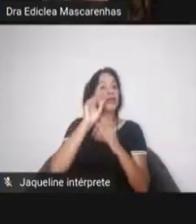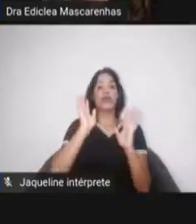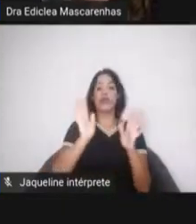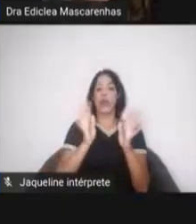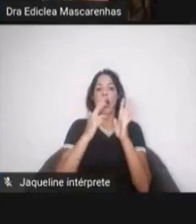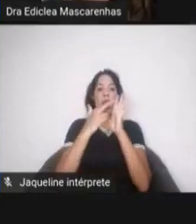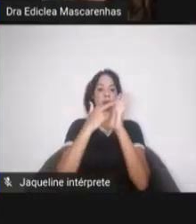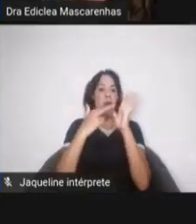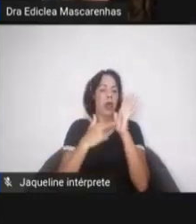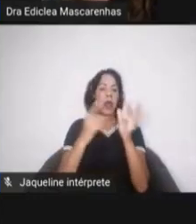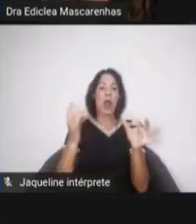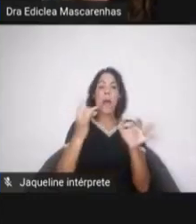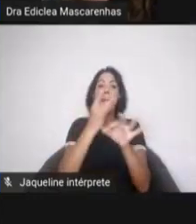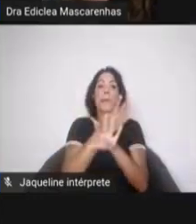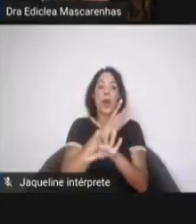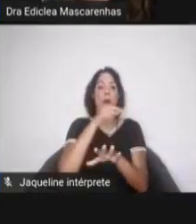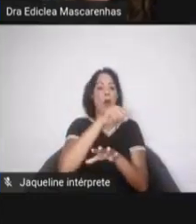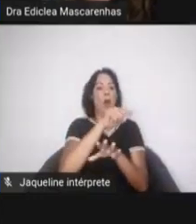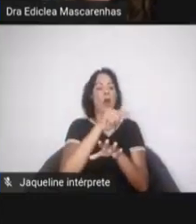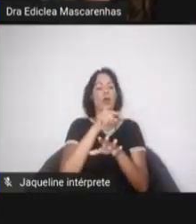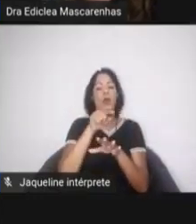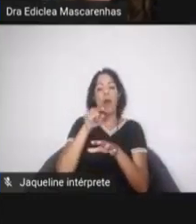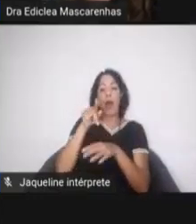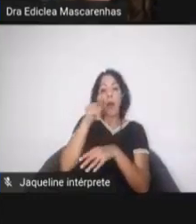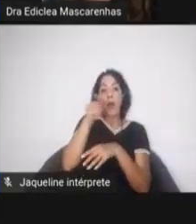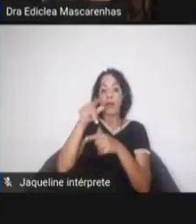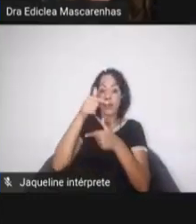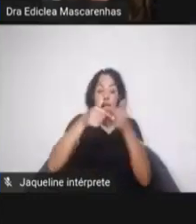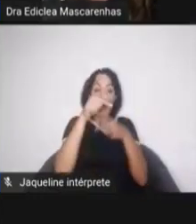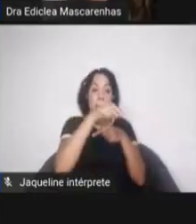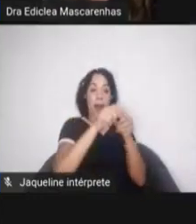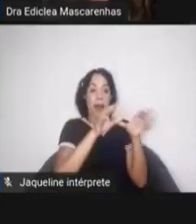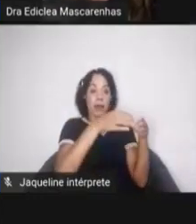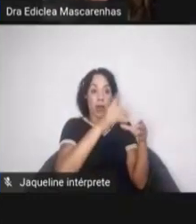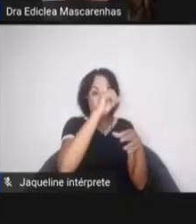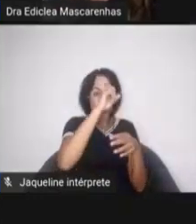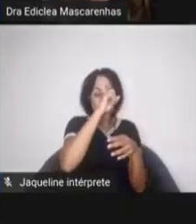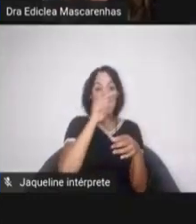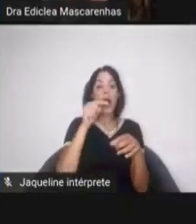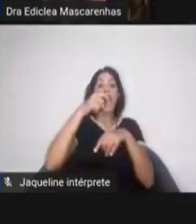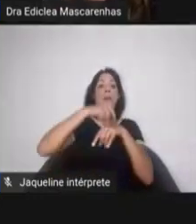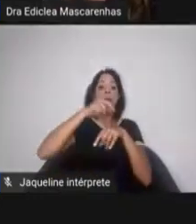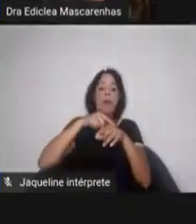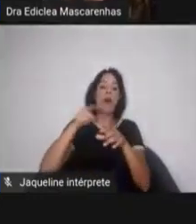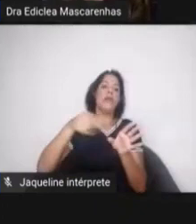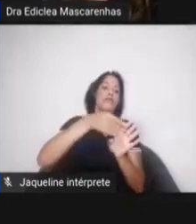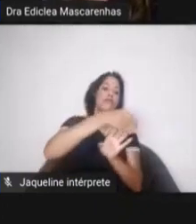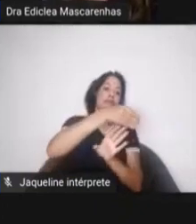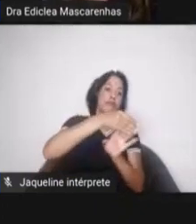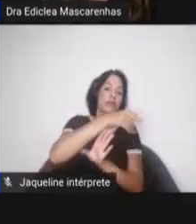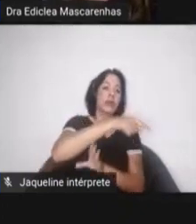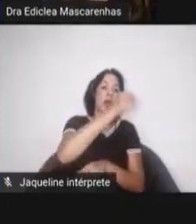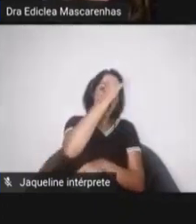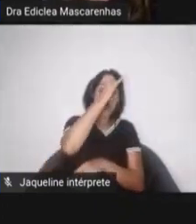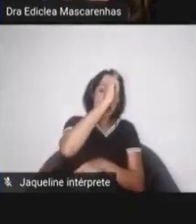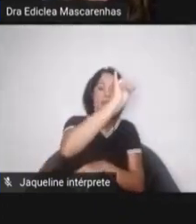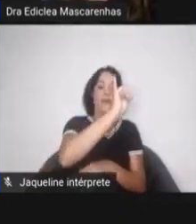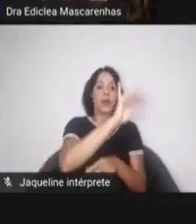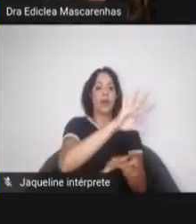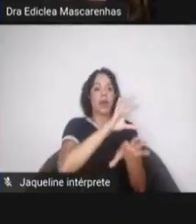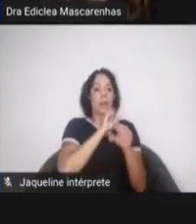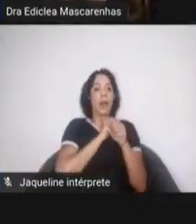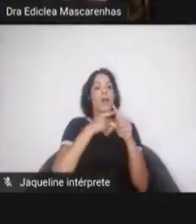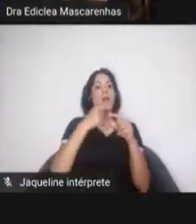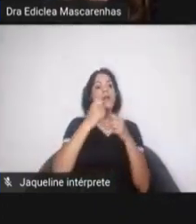classe hospitalar, orientar a criança naquele momento sobre a preservação do seu